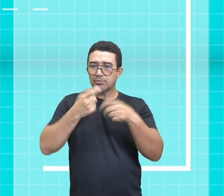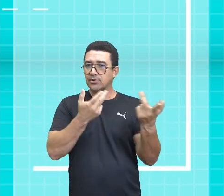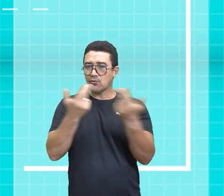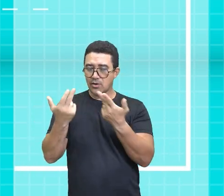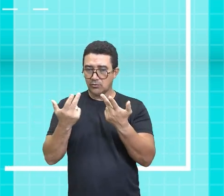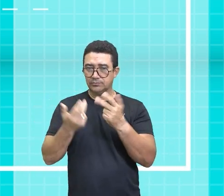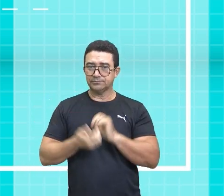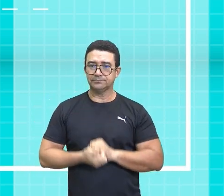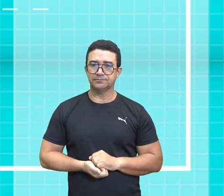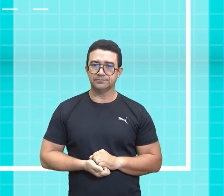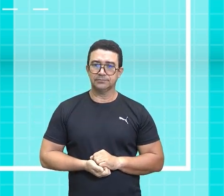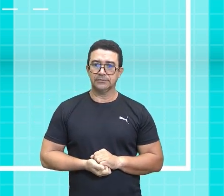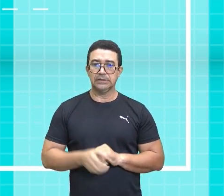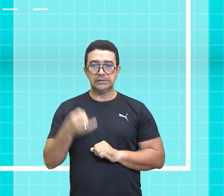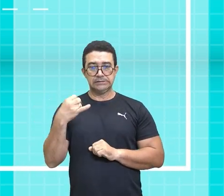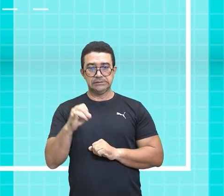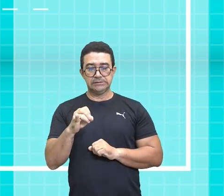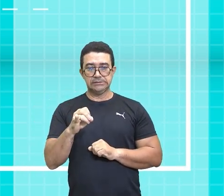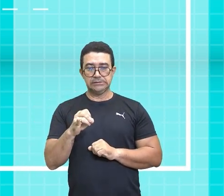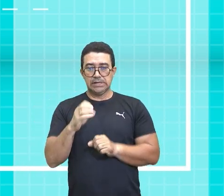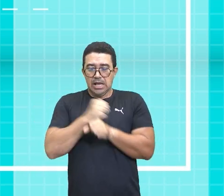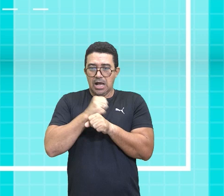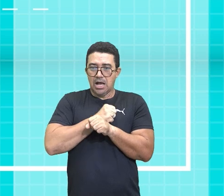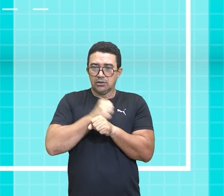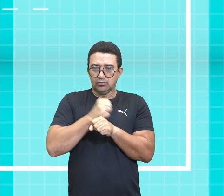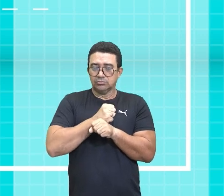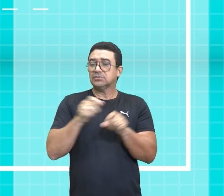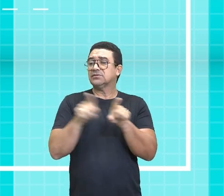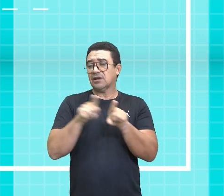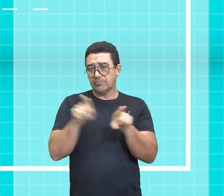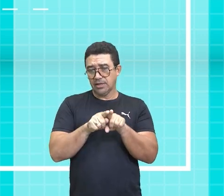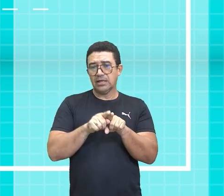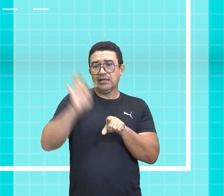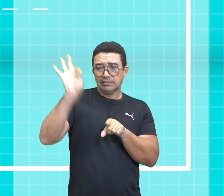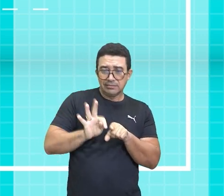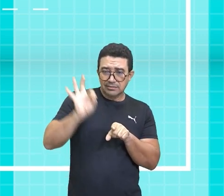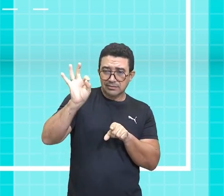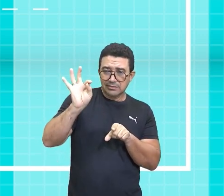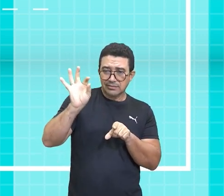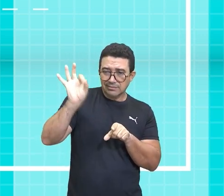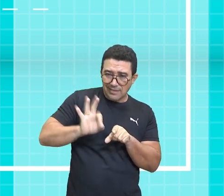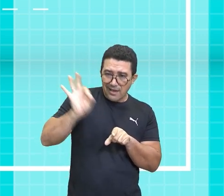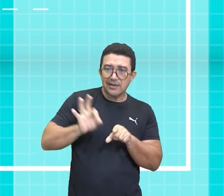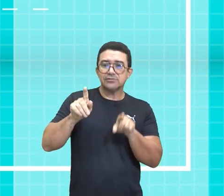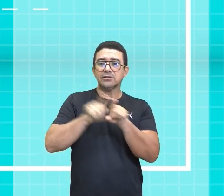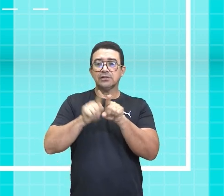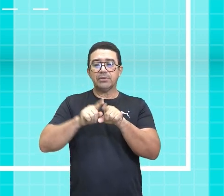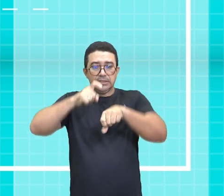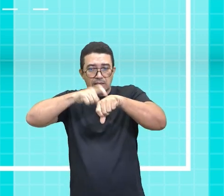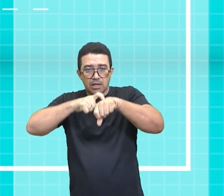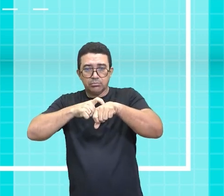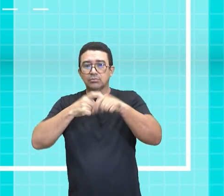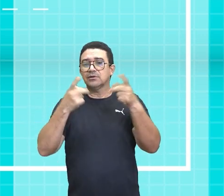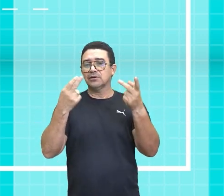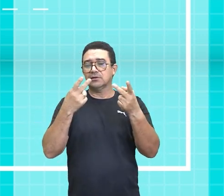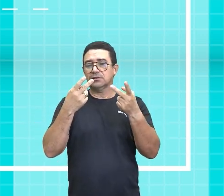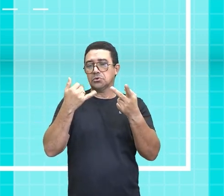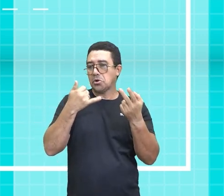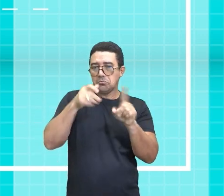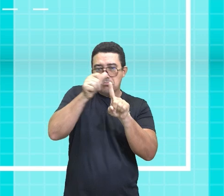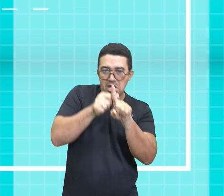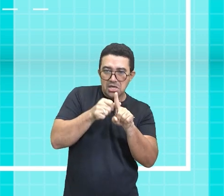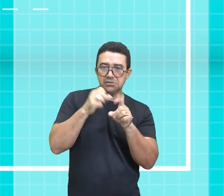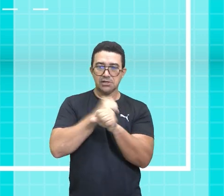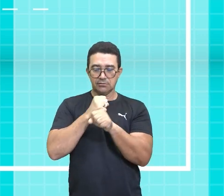unidade. Se a taxa estiver em ano, o tempo também deve estar em ano. Se a taxa estiver em mês, o tempo